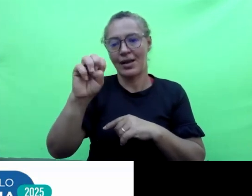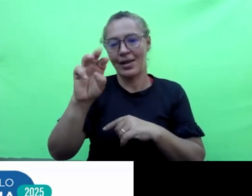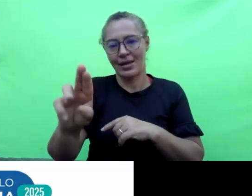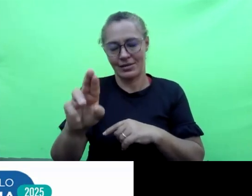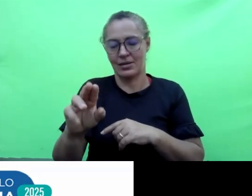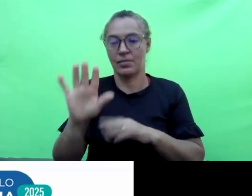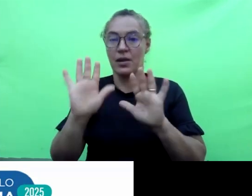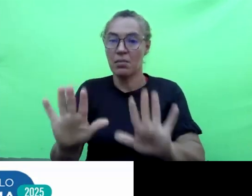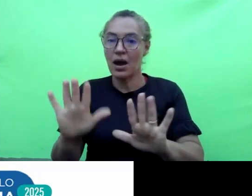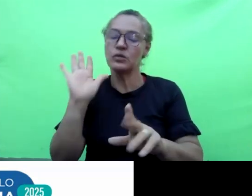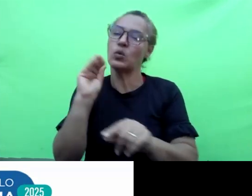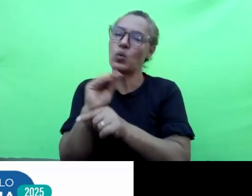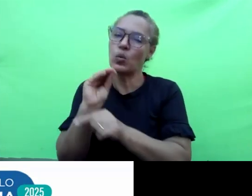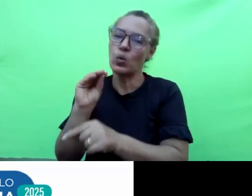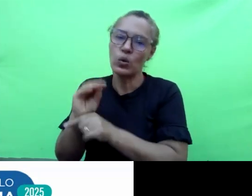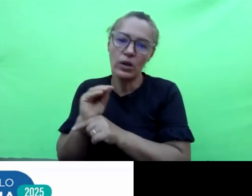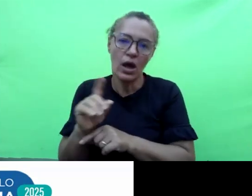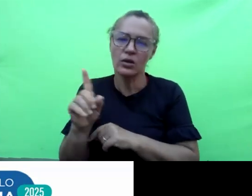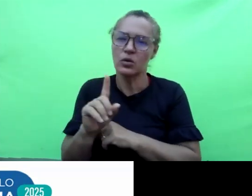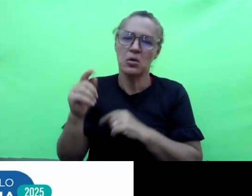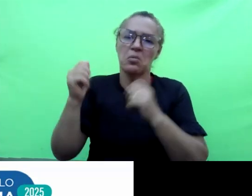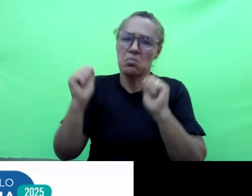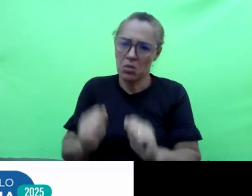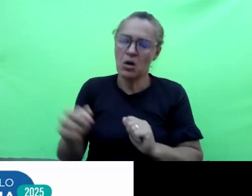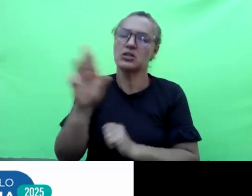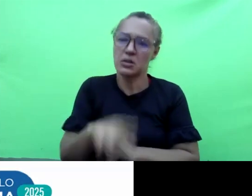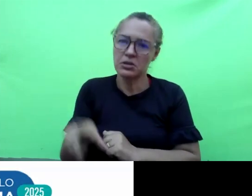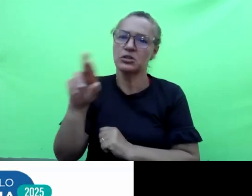tipo de sequela repetir o procedimento.